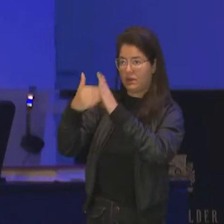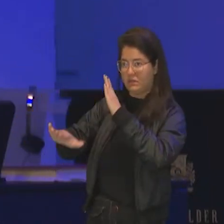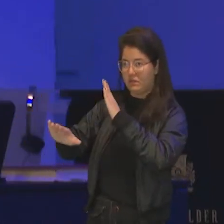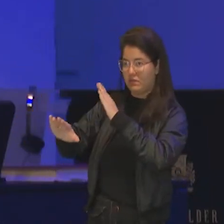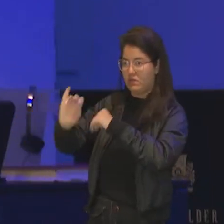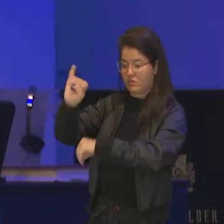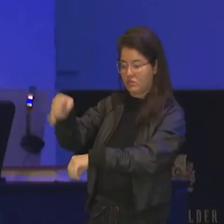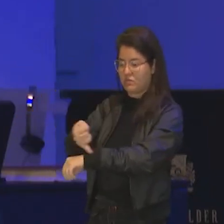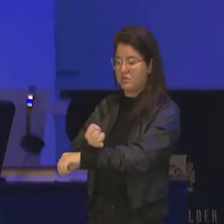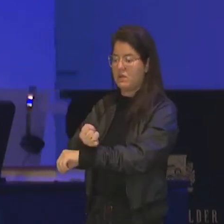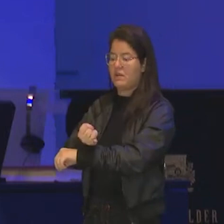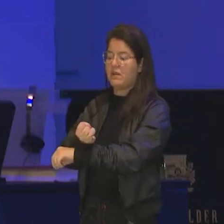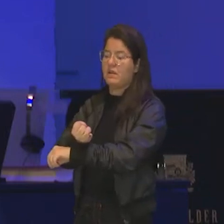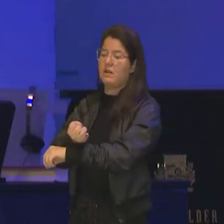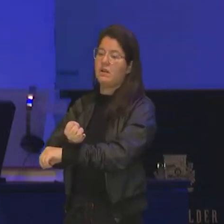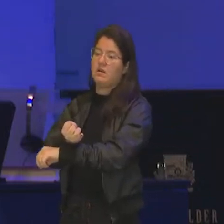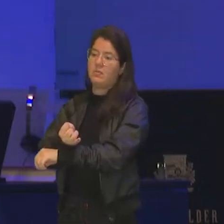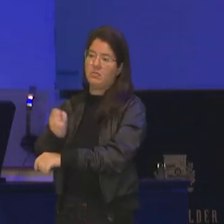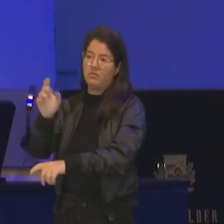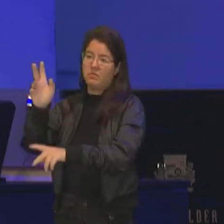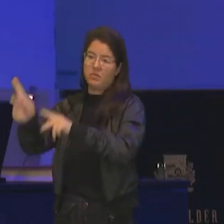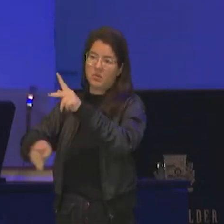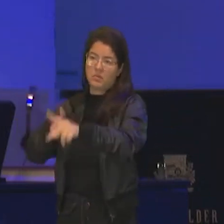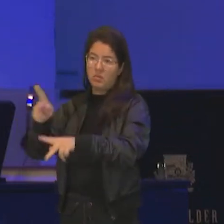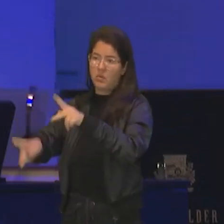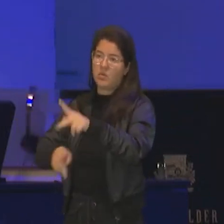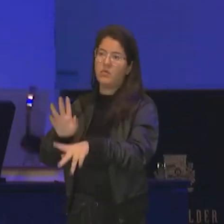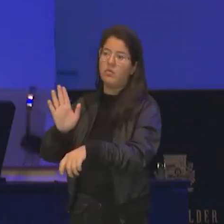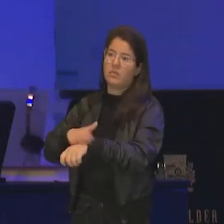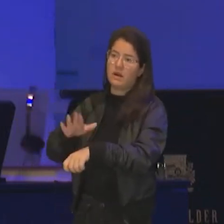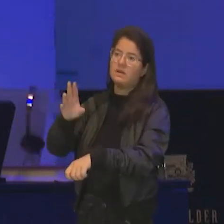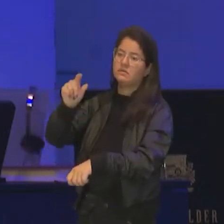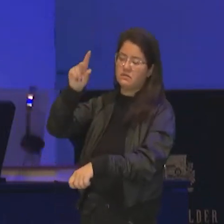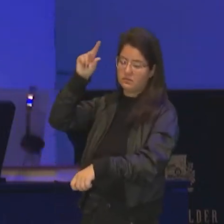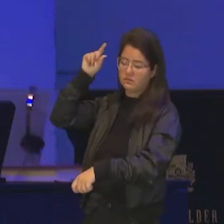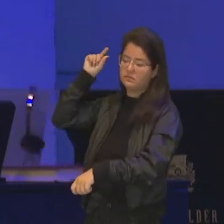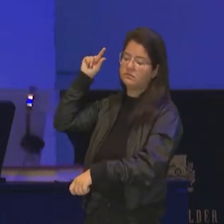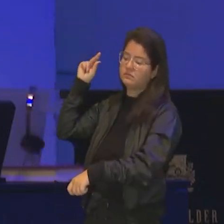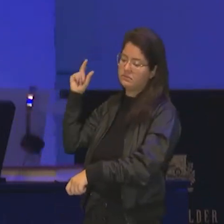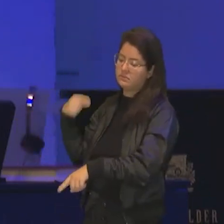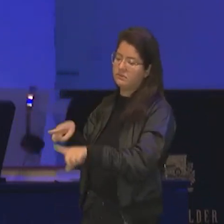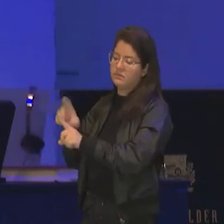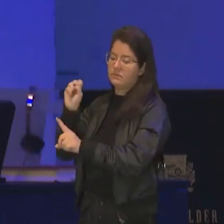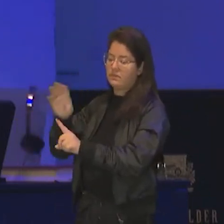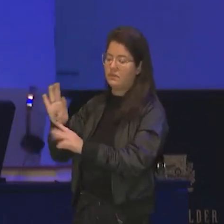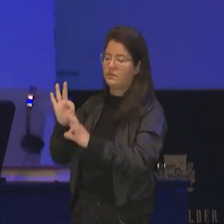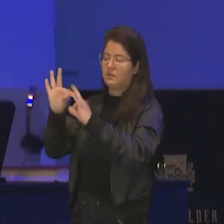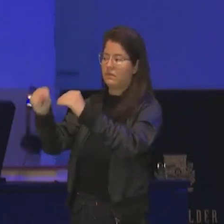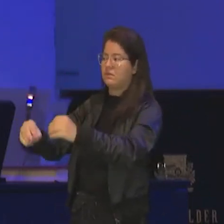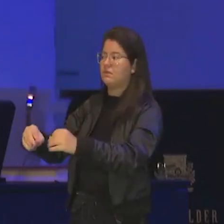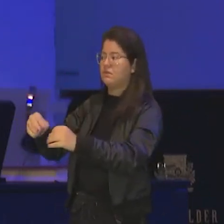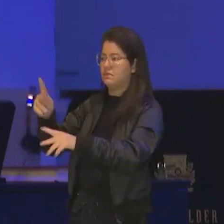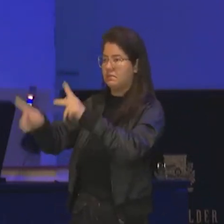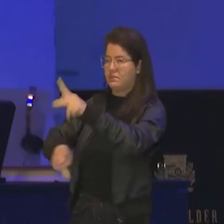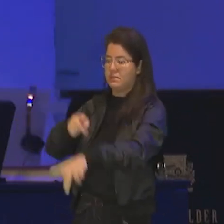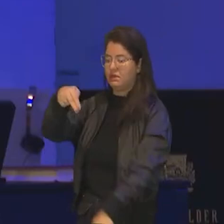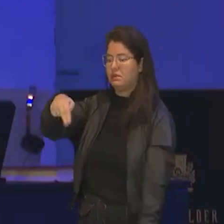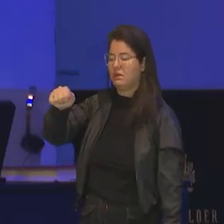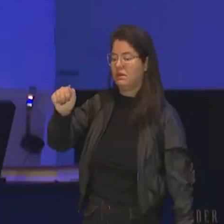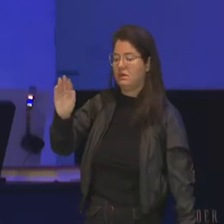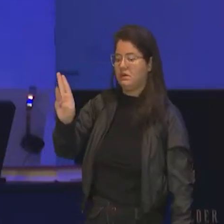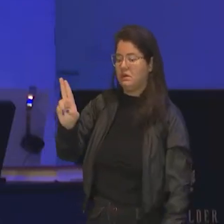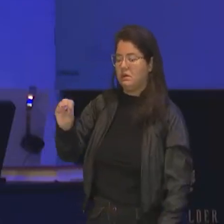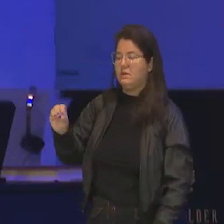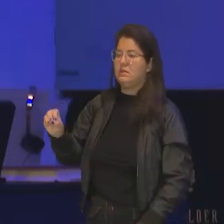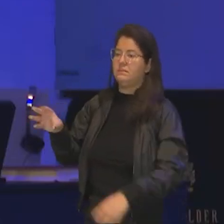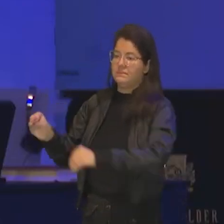Jerusalém ao resto dos anciãos do cativeiro, como também aos sacerdotes, aos profetas e a todo o povo que Nabucodonosor havia deportado